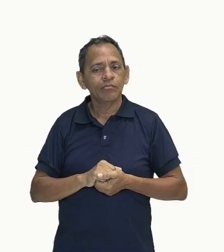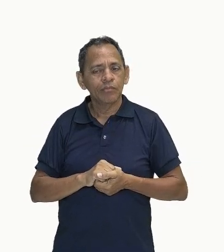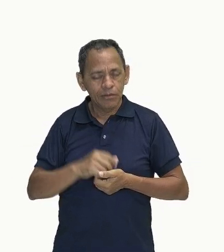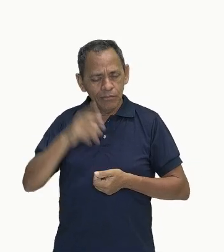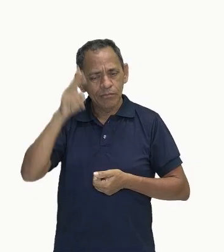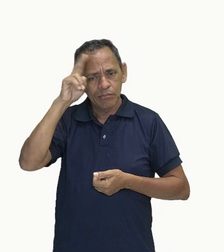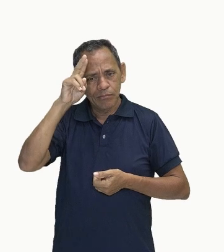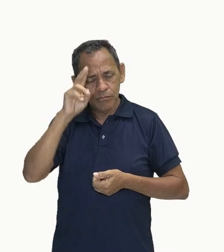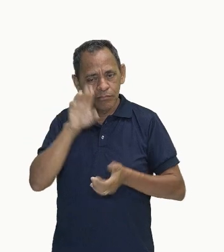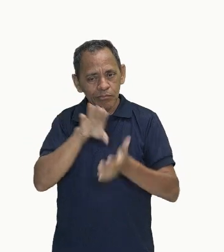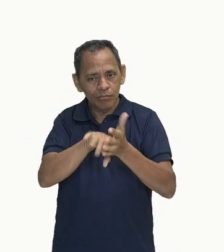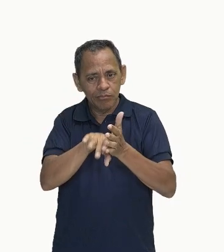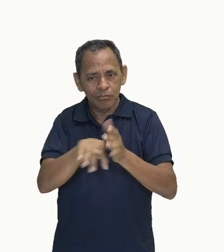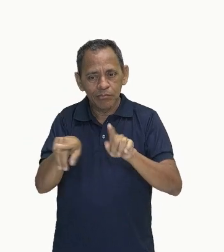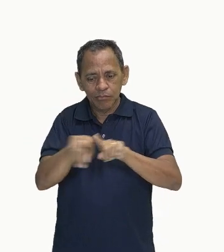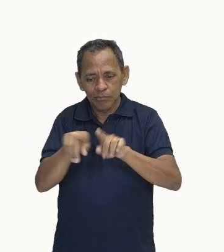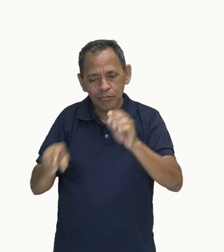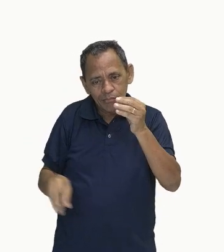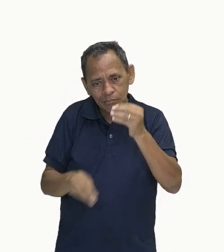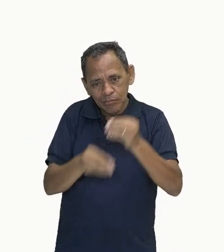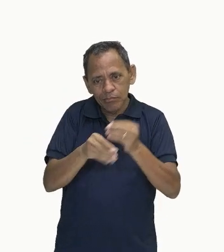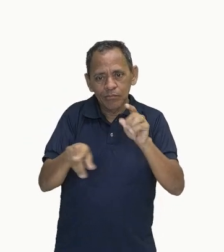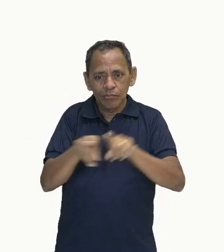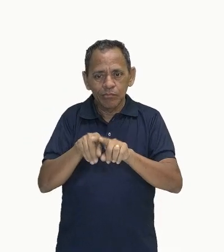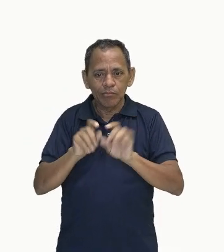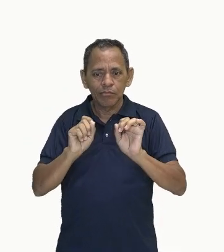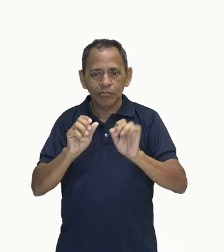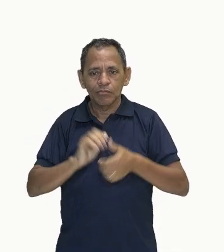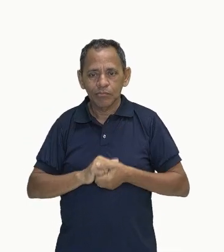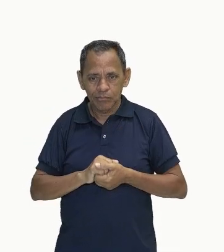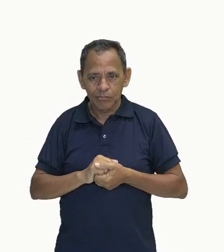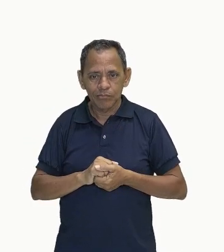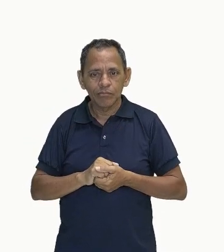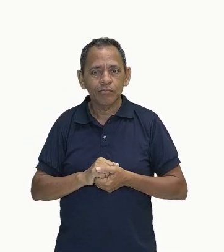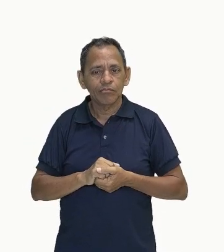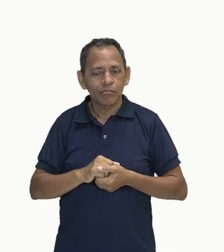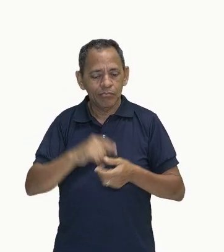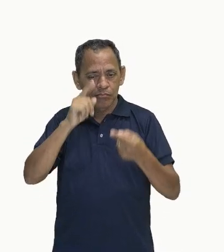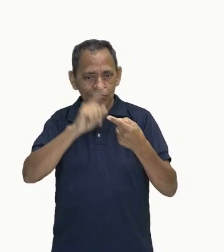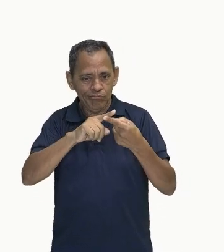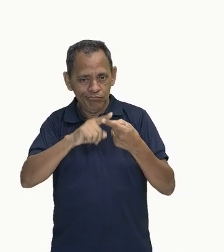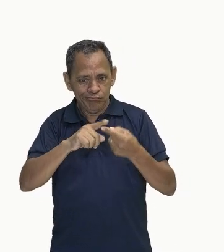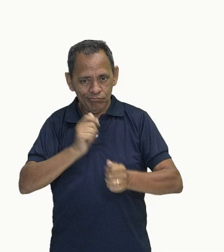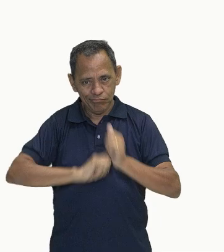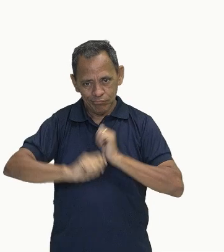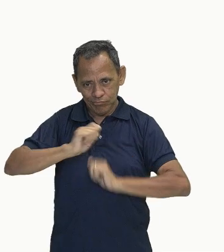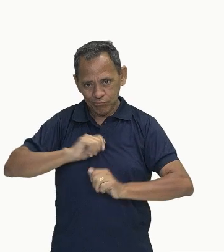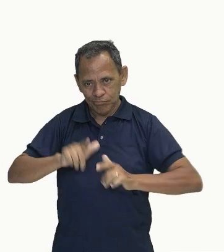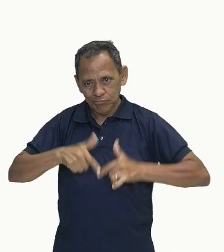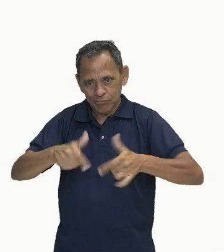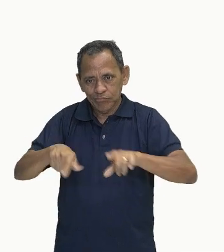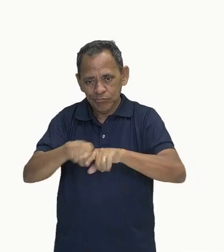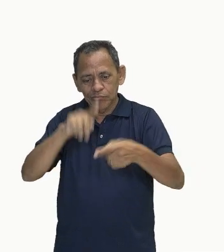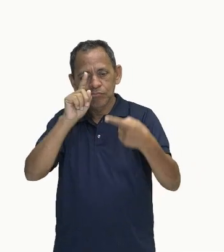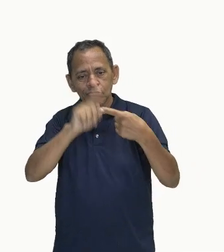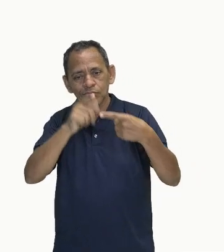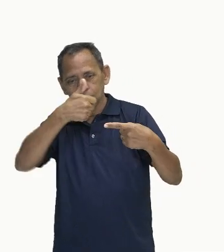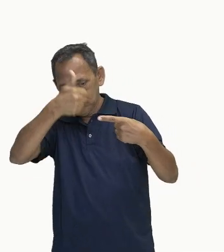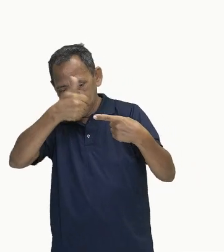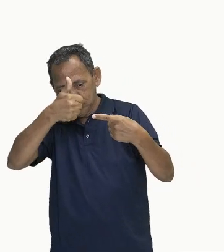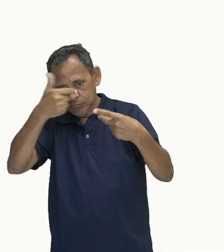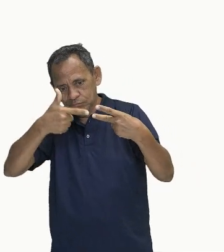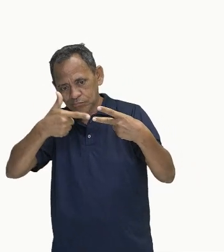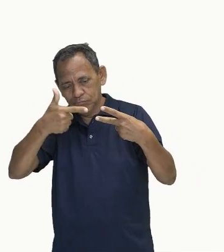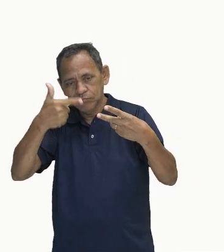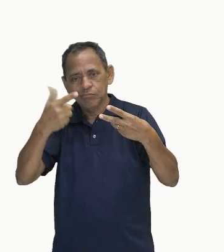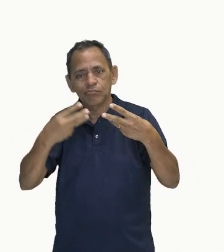também inserir no que nós vimos lá nos setores da economia, né? Nos setores primário, setor